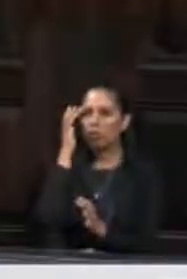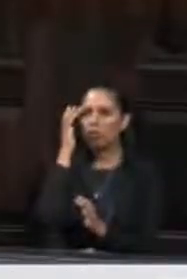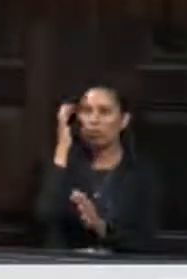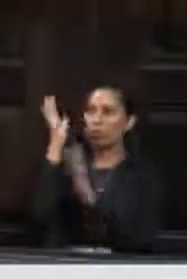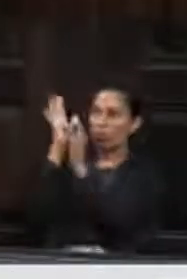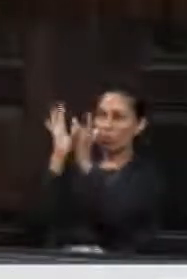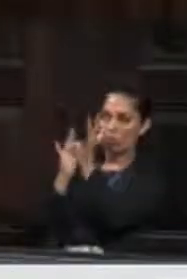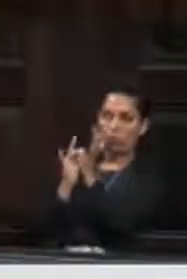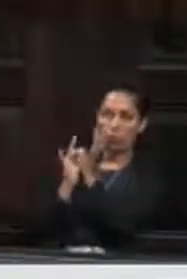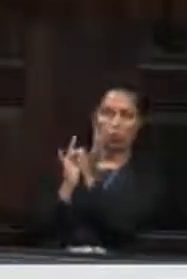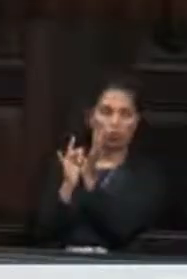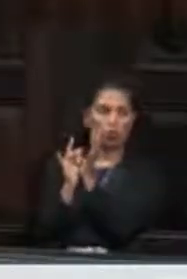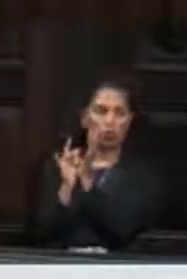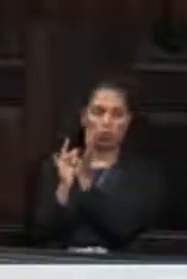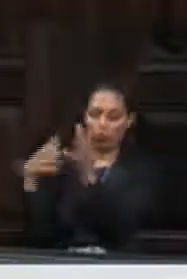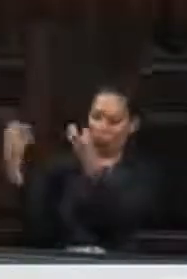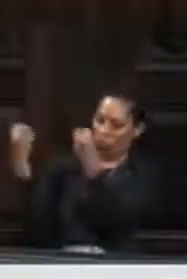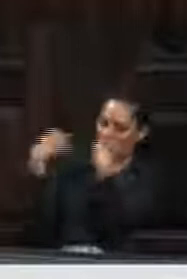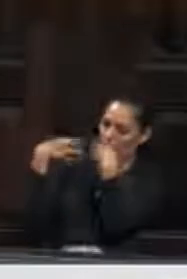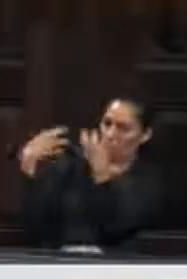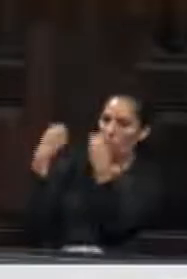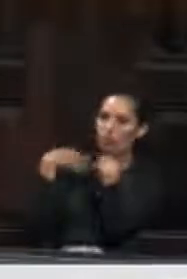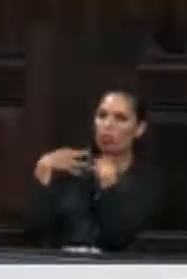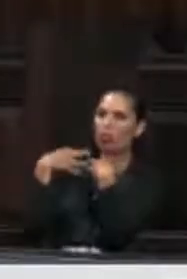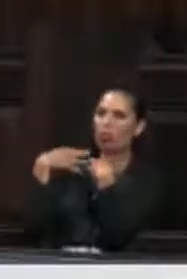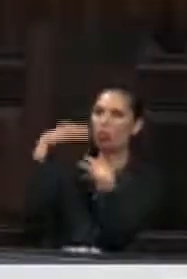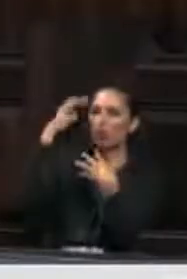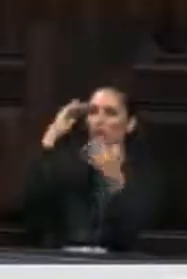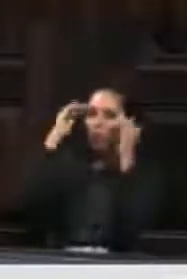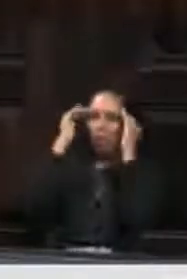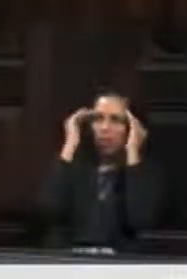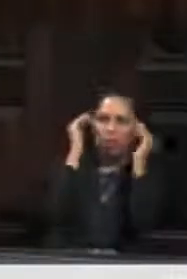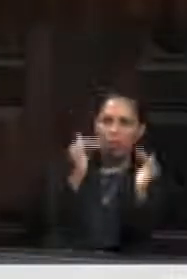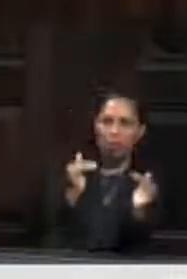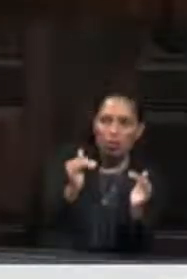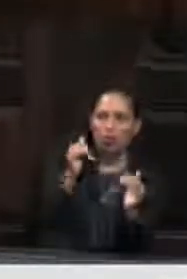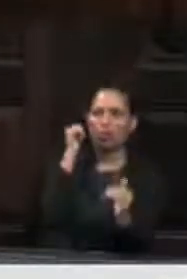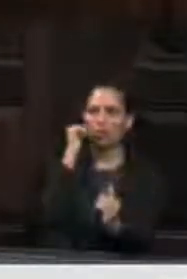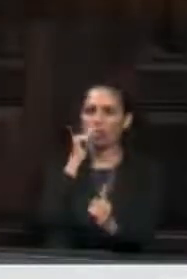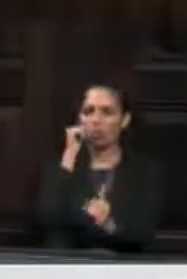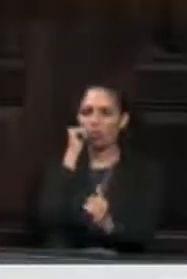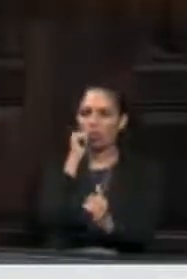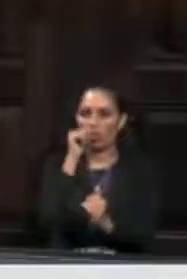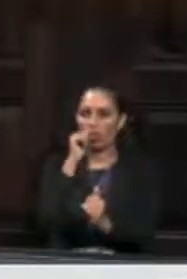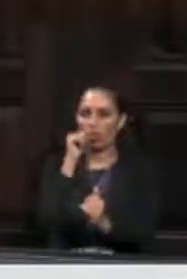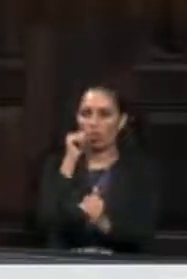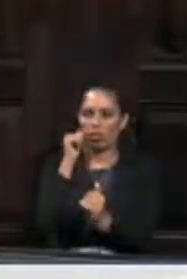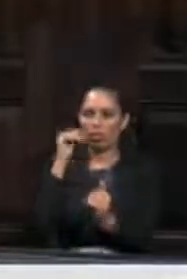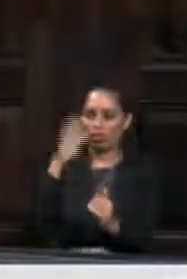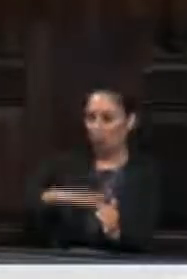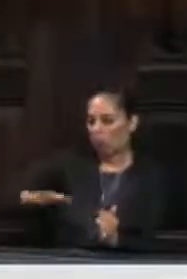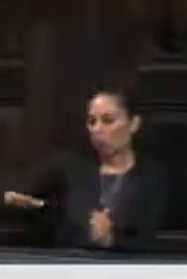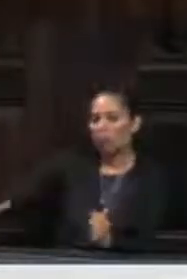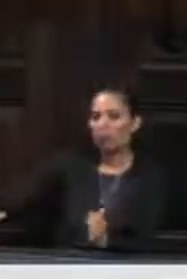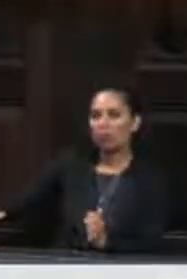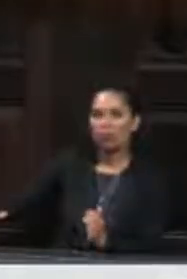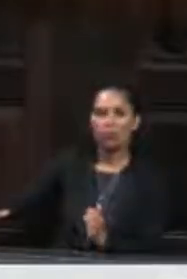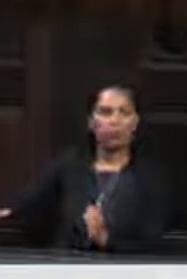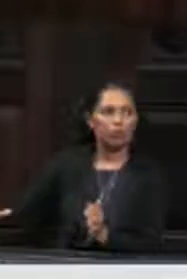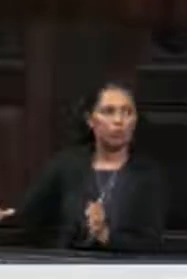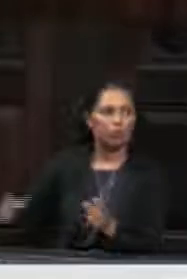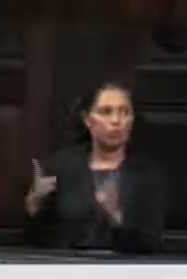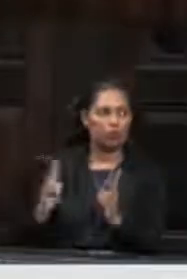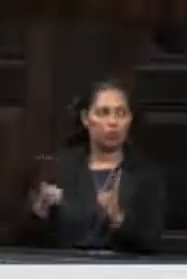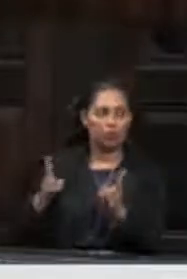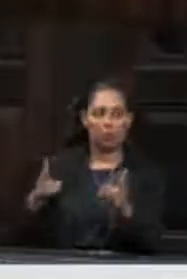foi o que nos ensinou a respeitar as mulheres, as crianças,